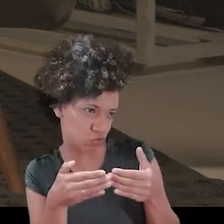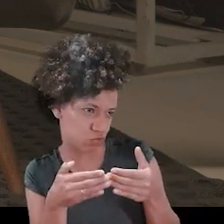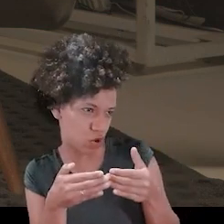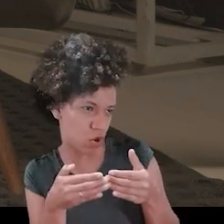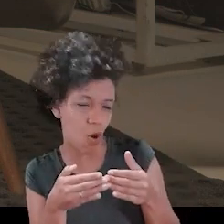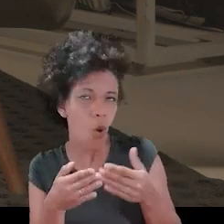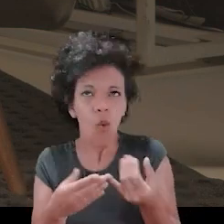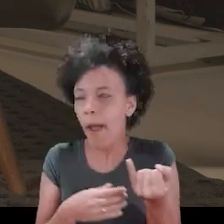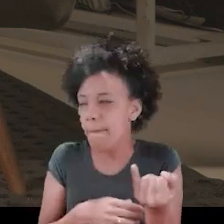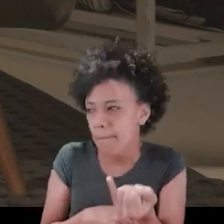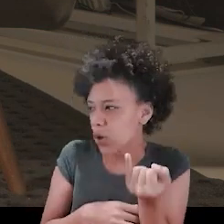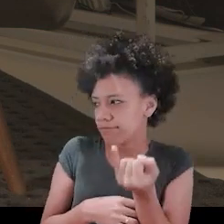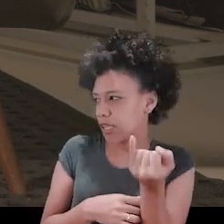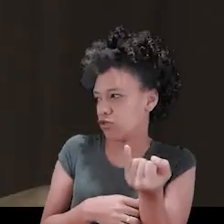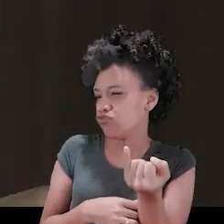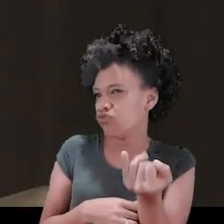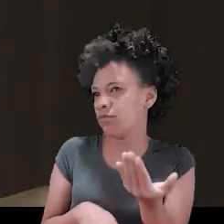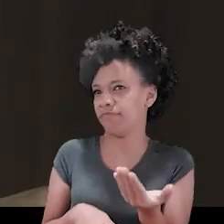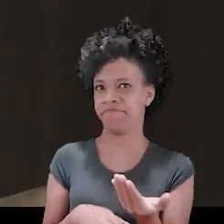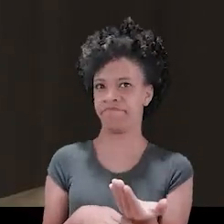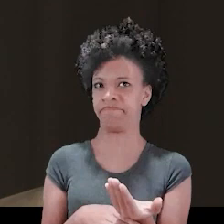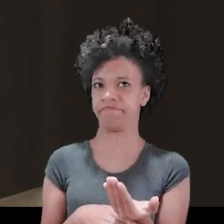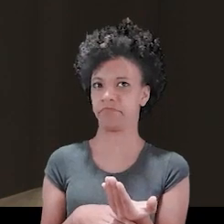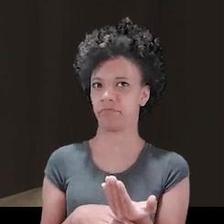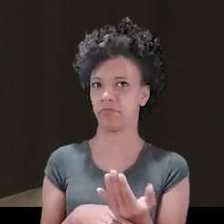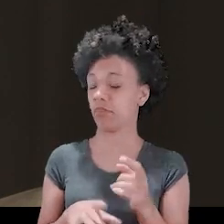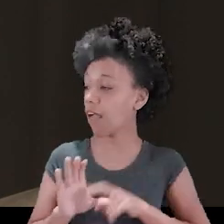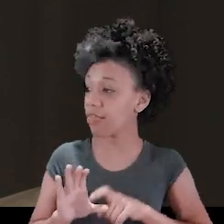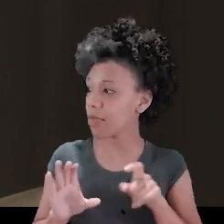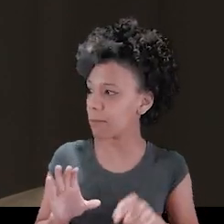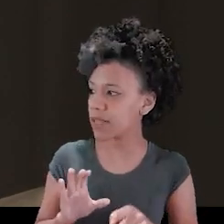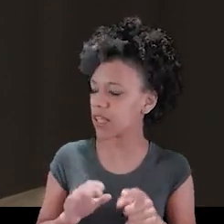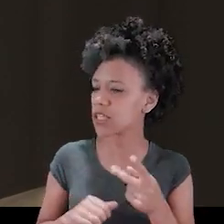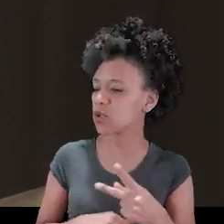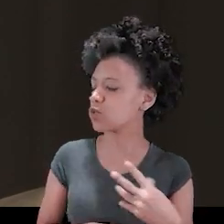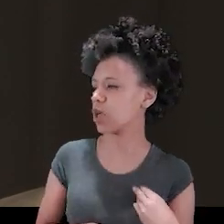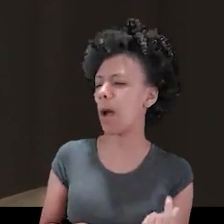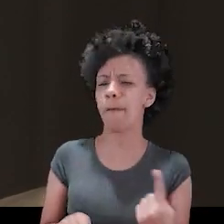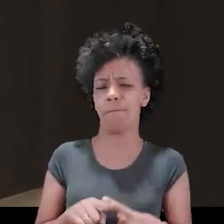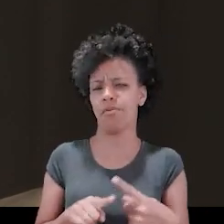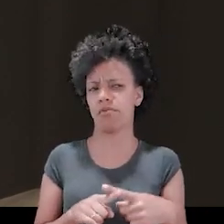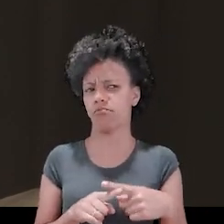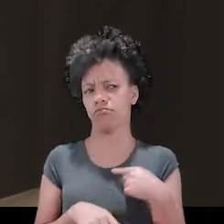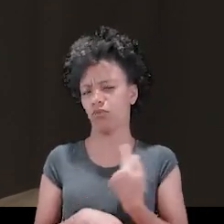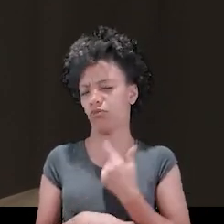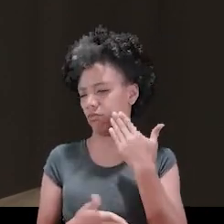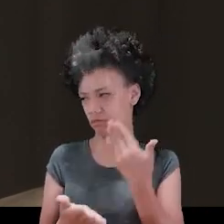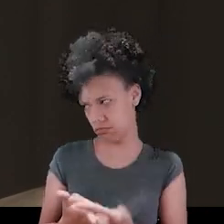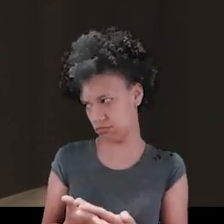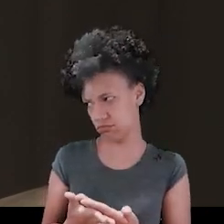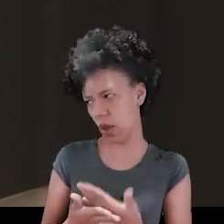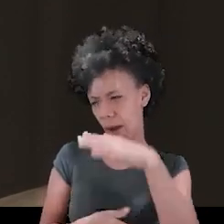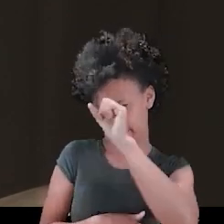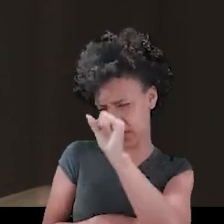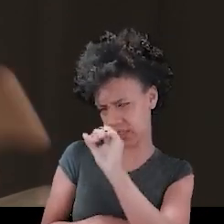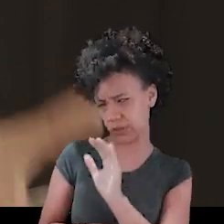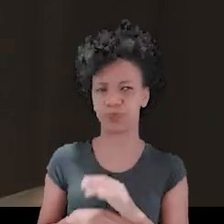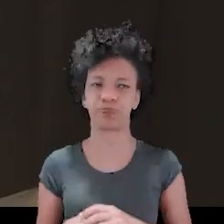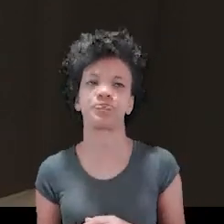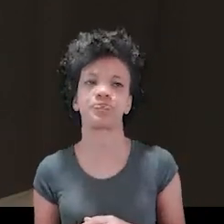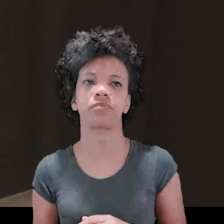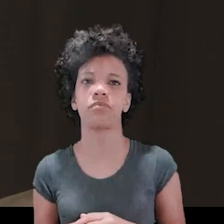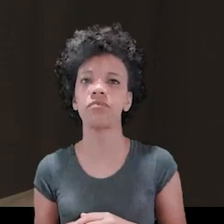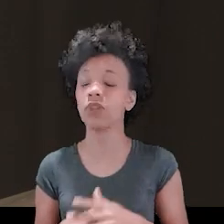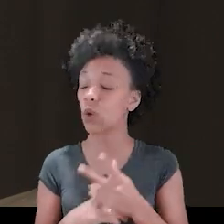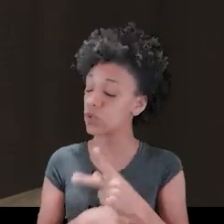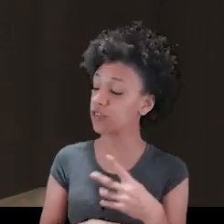ele querer o ruim importante a independência do teu filho que a gente acredita isso é uma coisa que eu tô